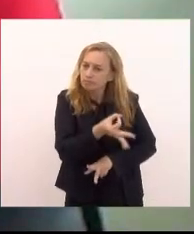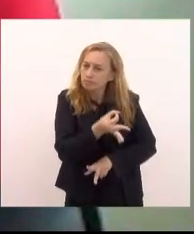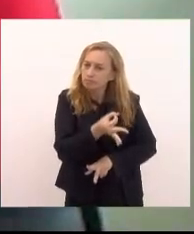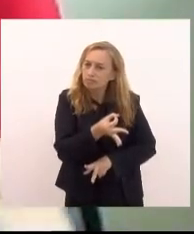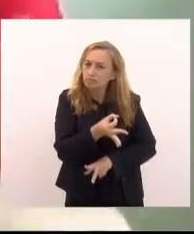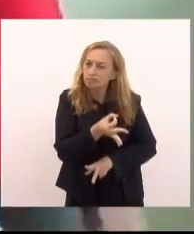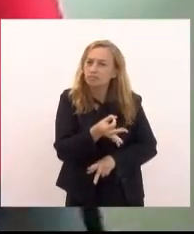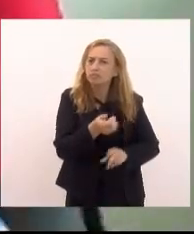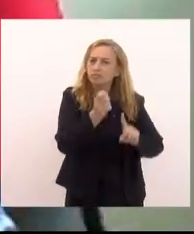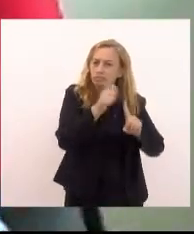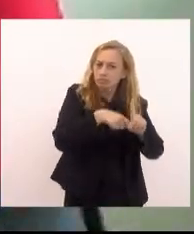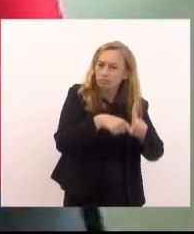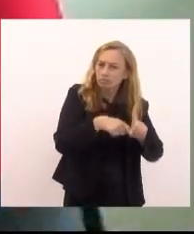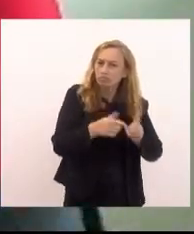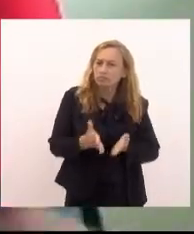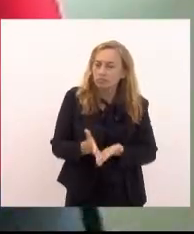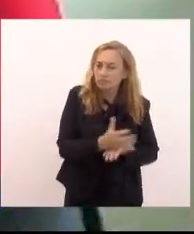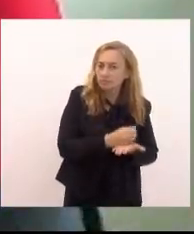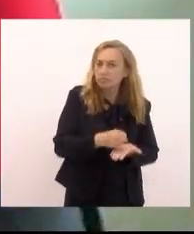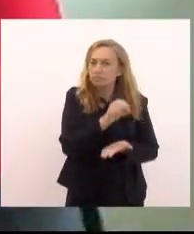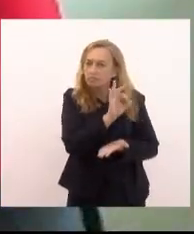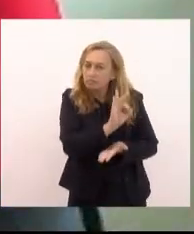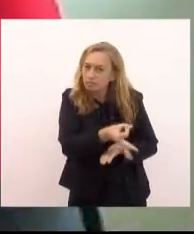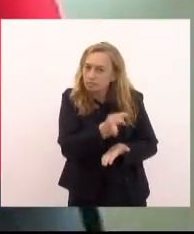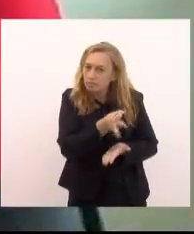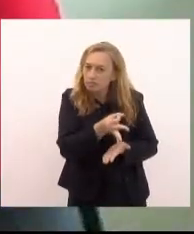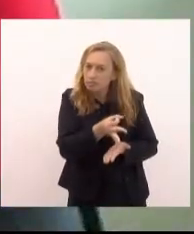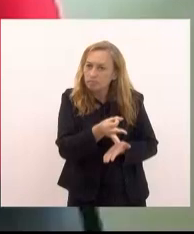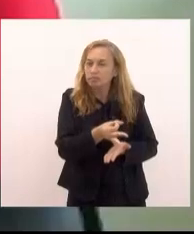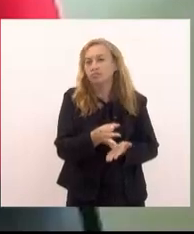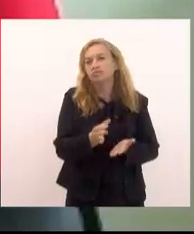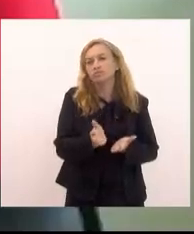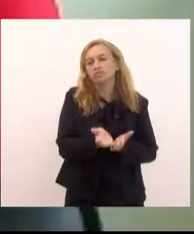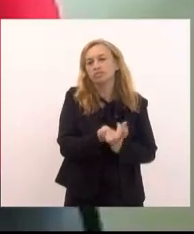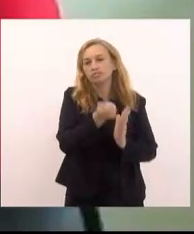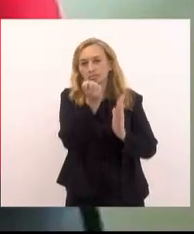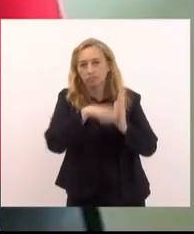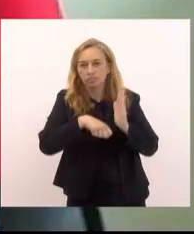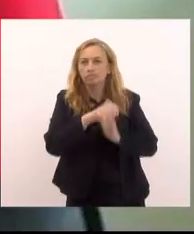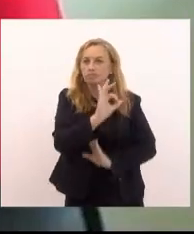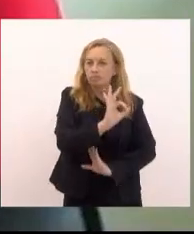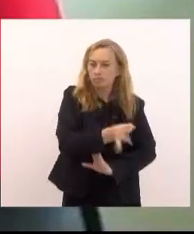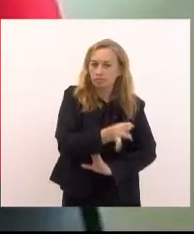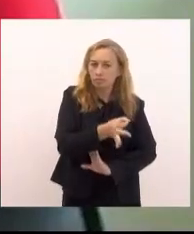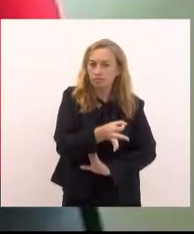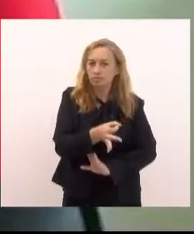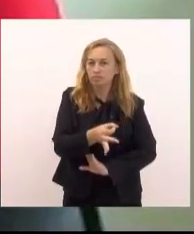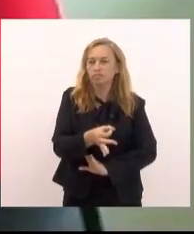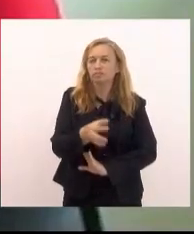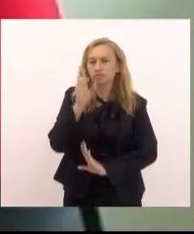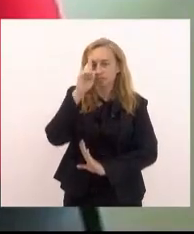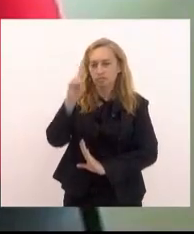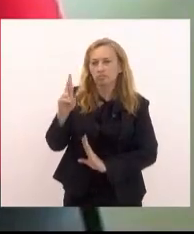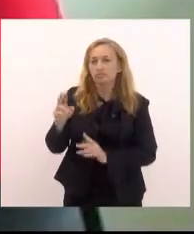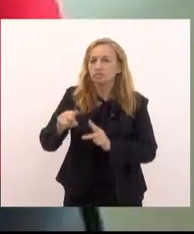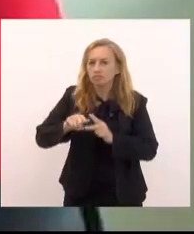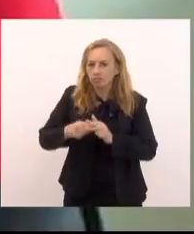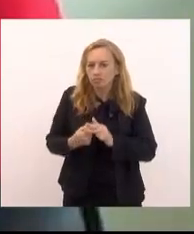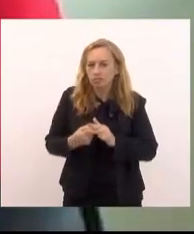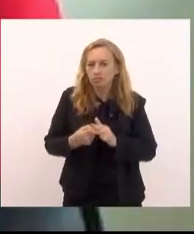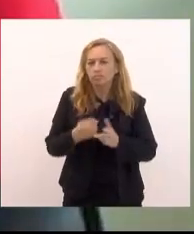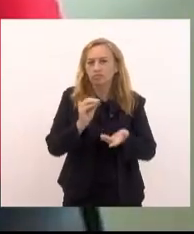naquele mês, com a arrecadação específica desse tributo, sem dúvida nenhuma, Vossa Excelência corrige